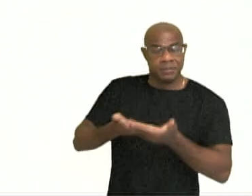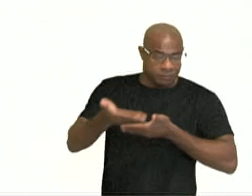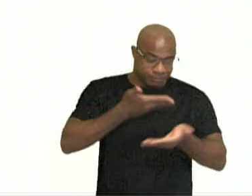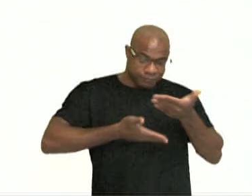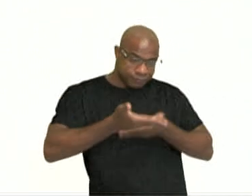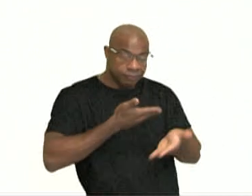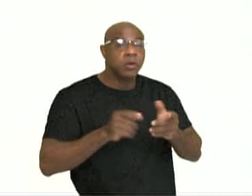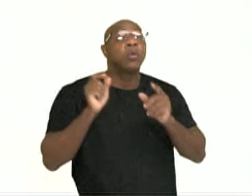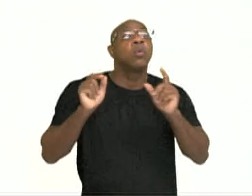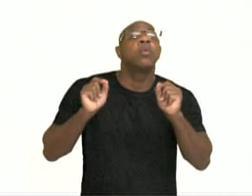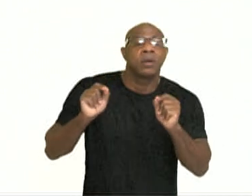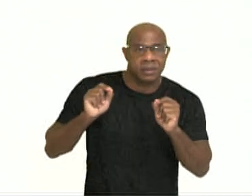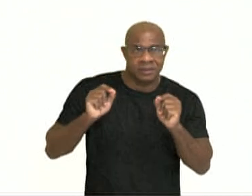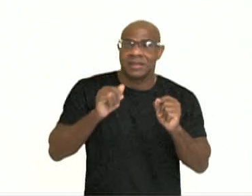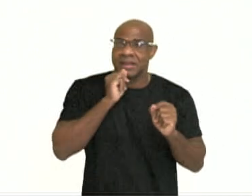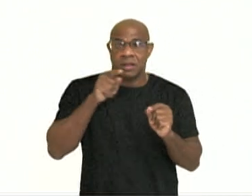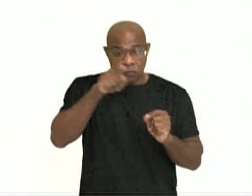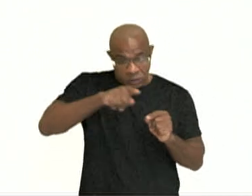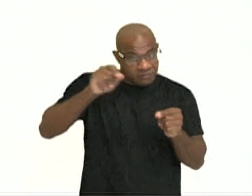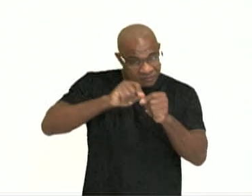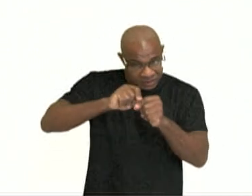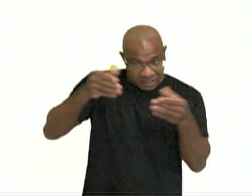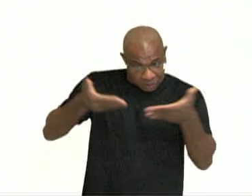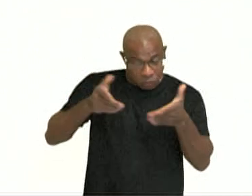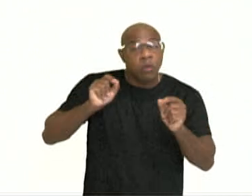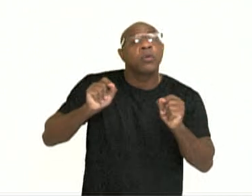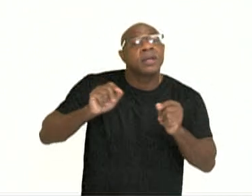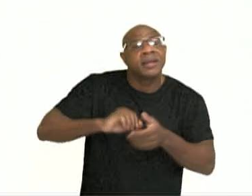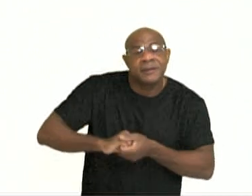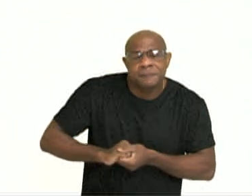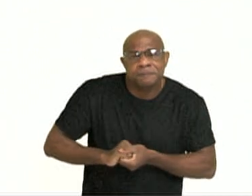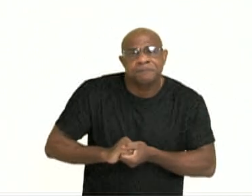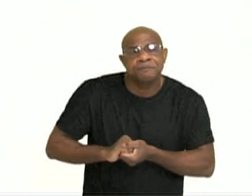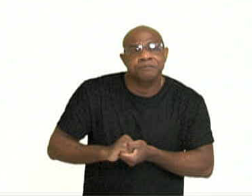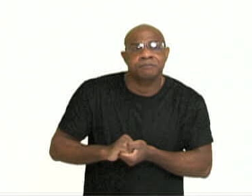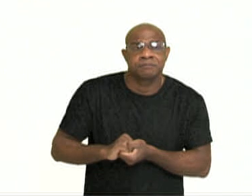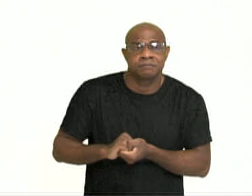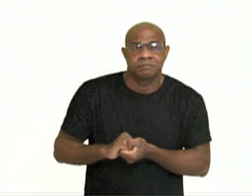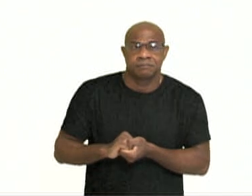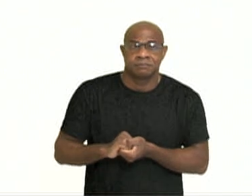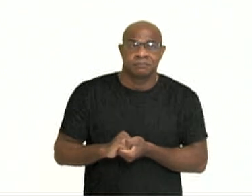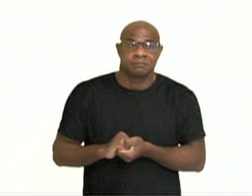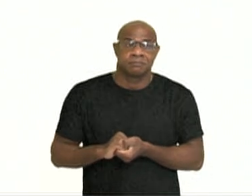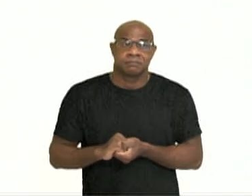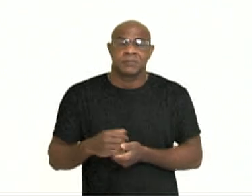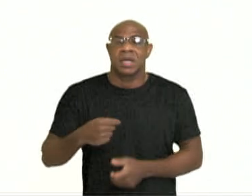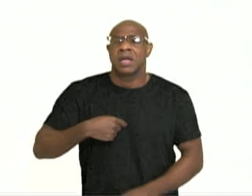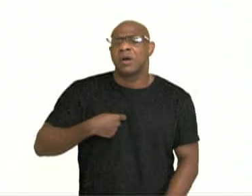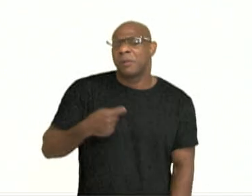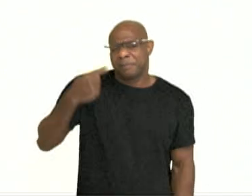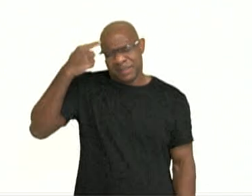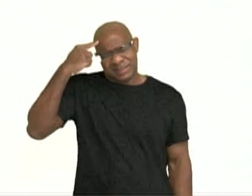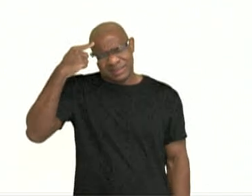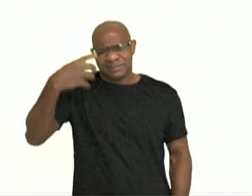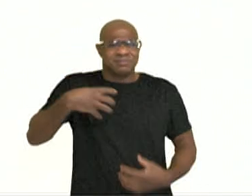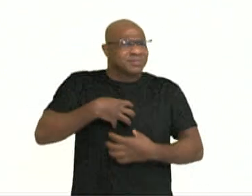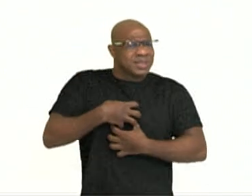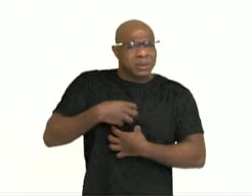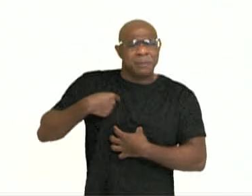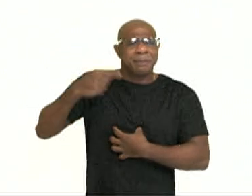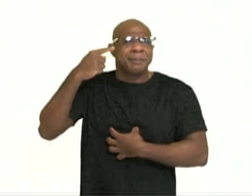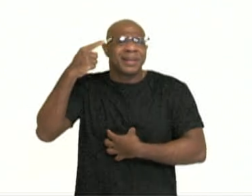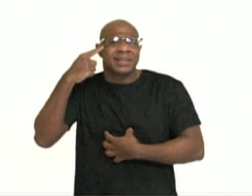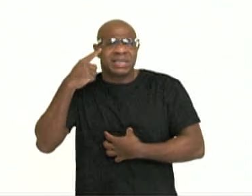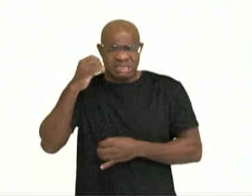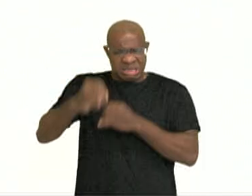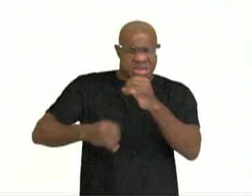sobre. Olha o que eu quero que você questione aí com os teus amigos, com os teus colegas. Eu fiquei um pouco alarmada de pensar que